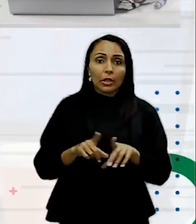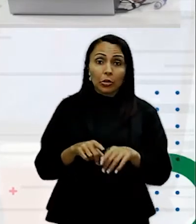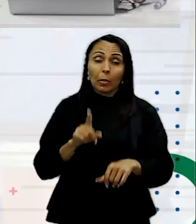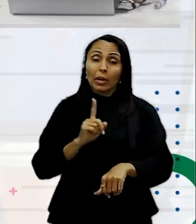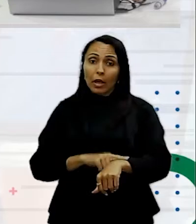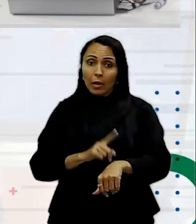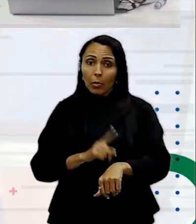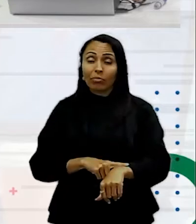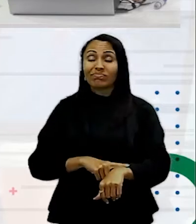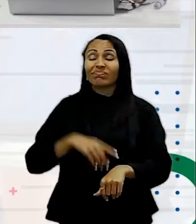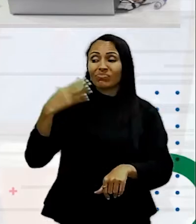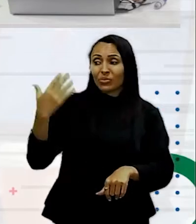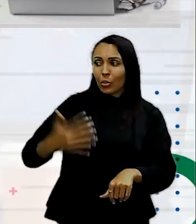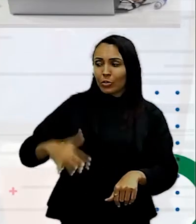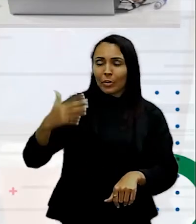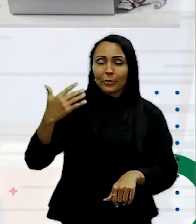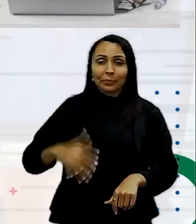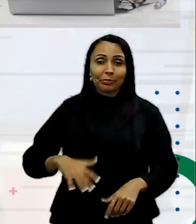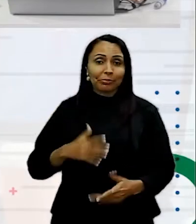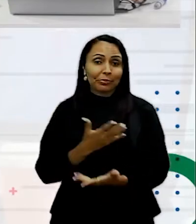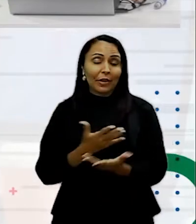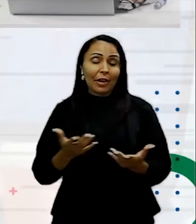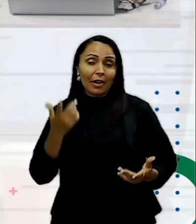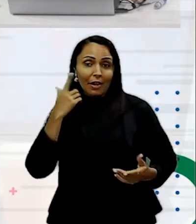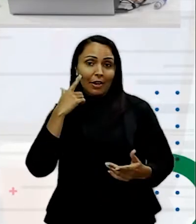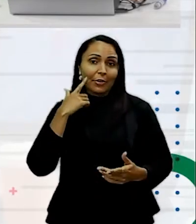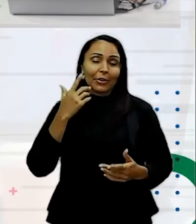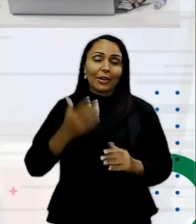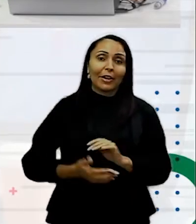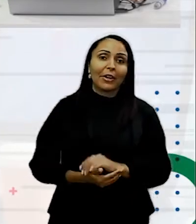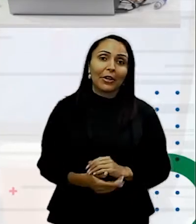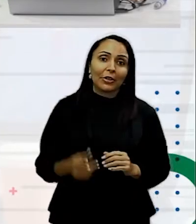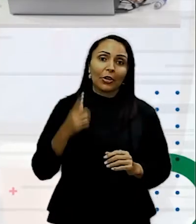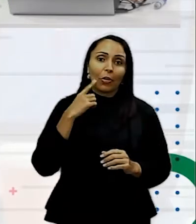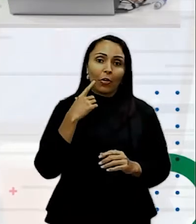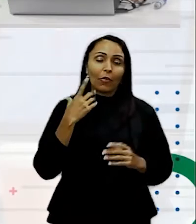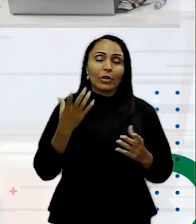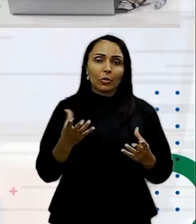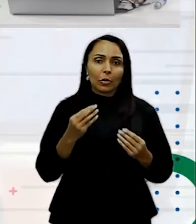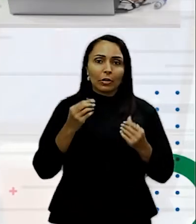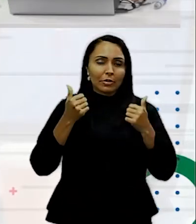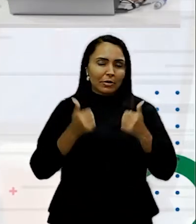toma muito tempo, que ao longo do tempo vai se acumulando, certo?